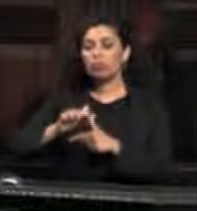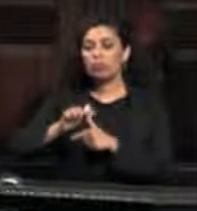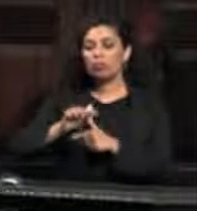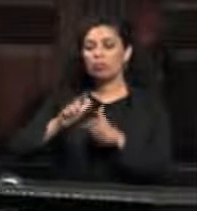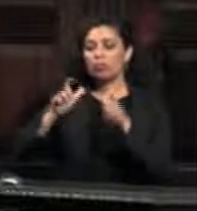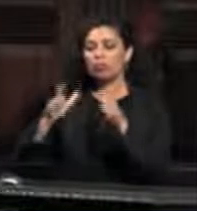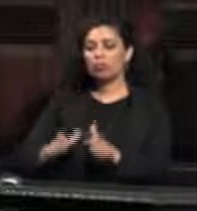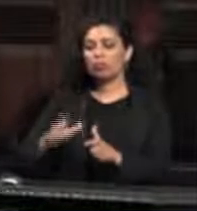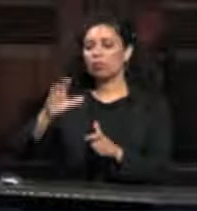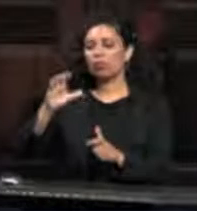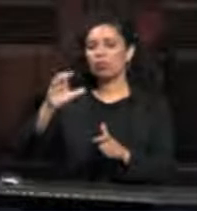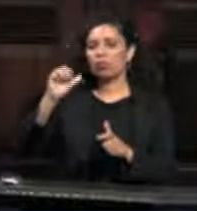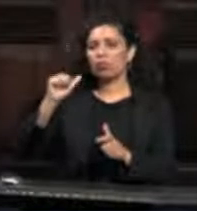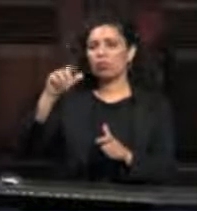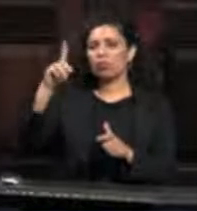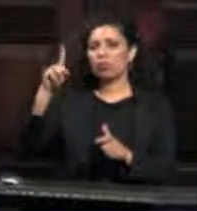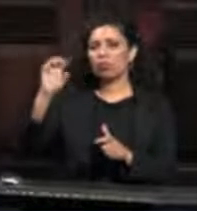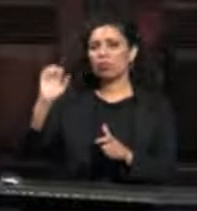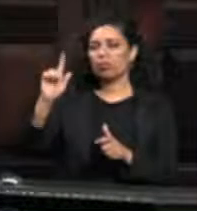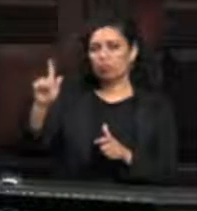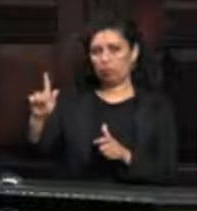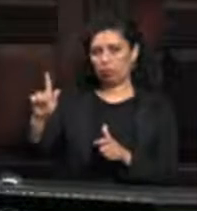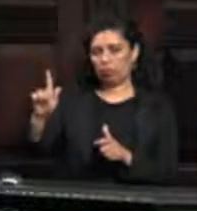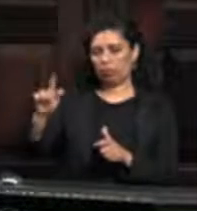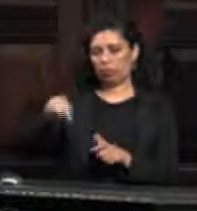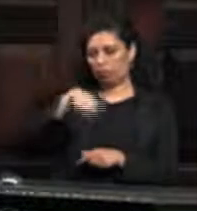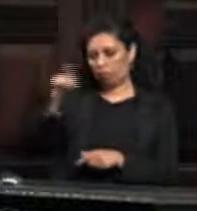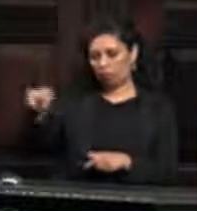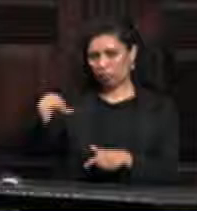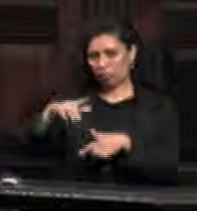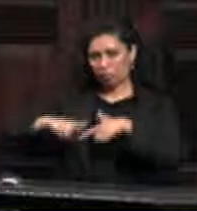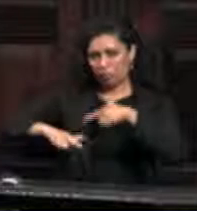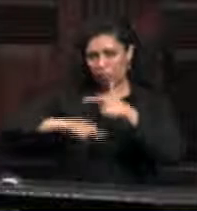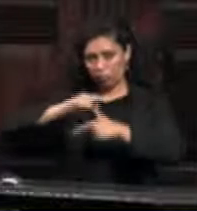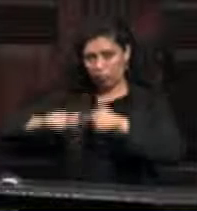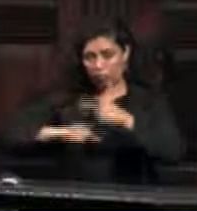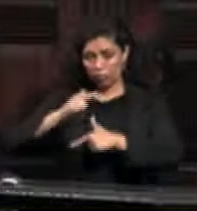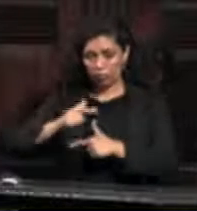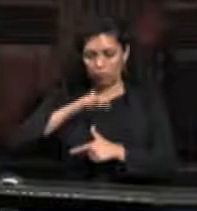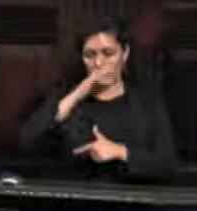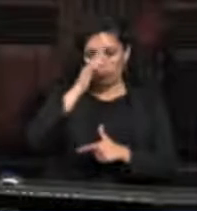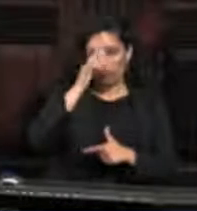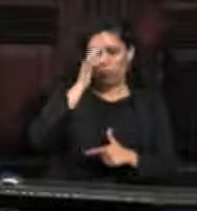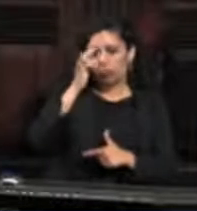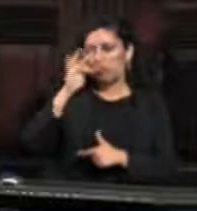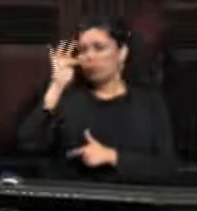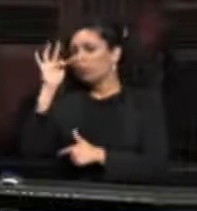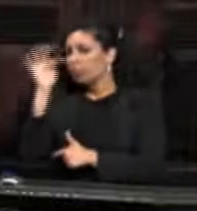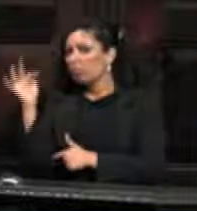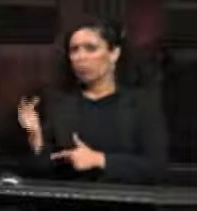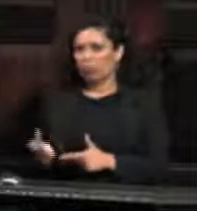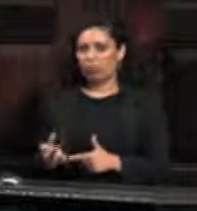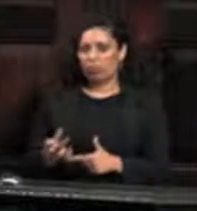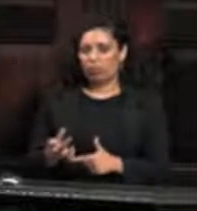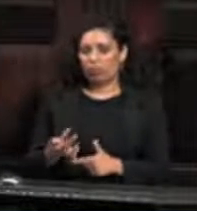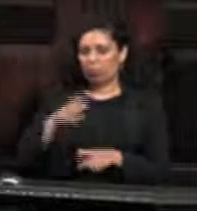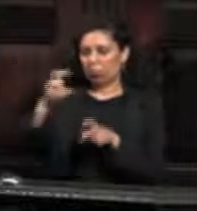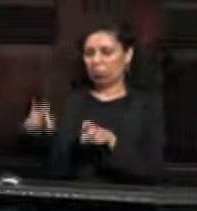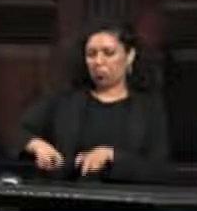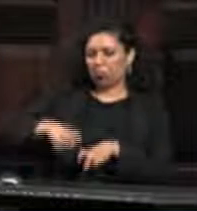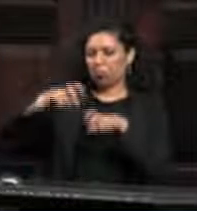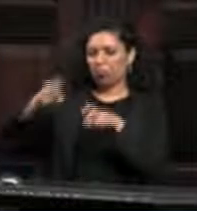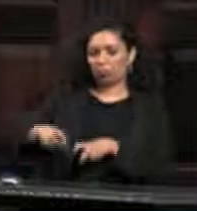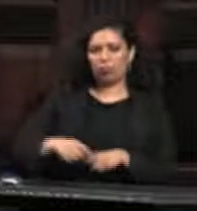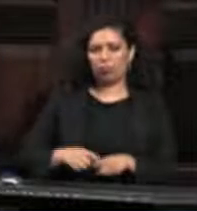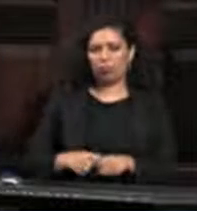Aqueles agricultores familiares que estão sendo pressionados ao longo dos anos pelo